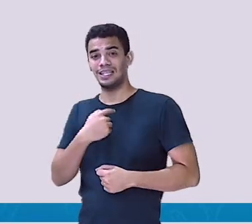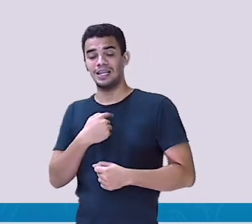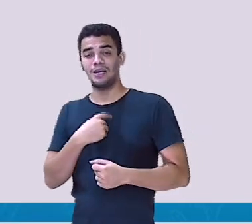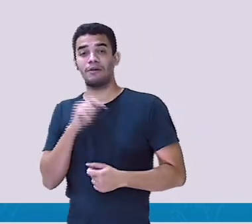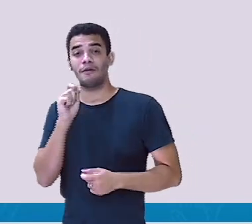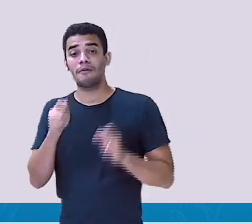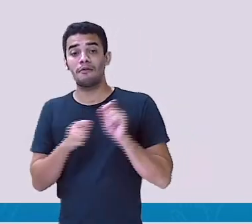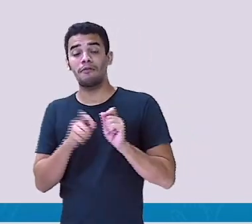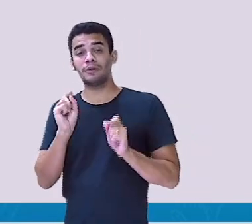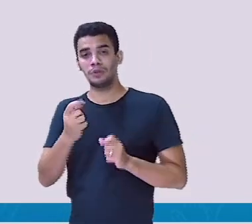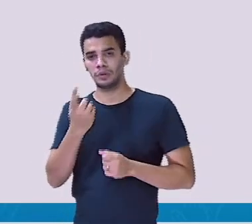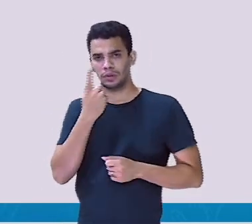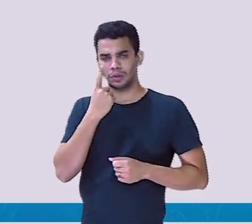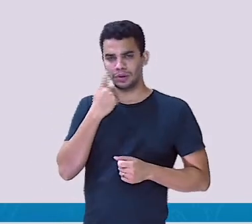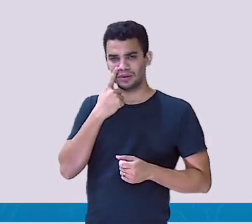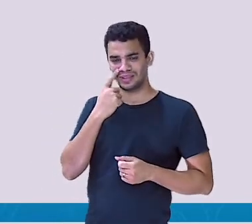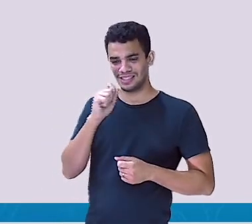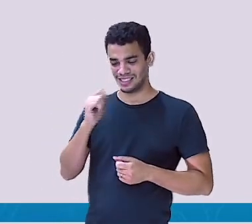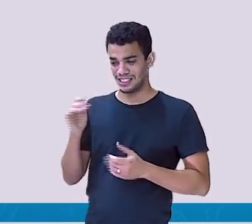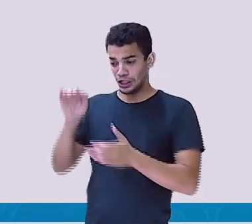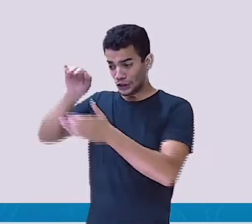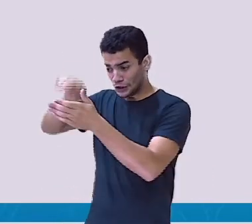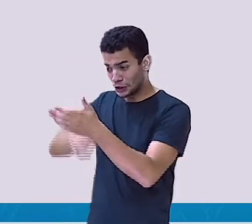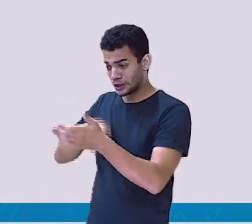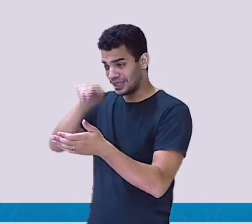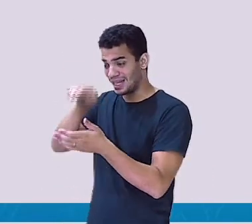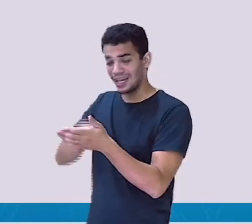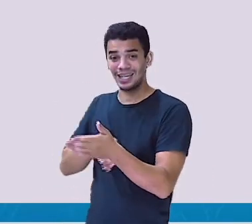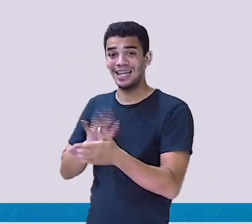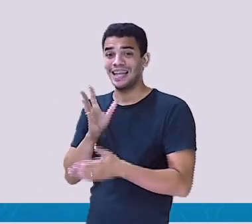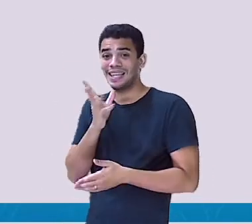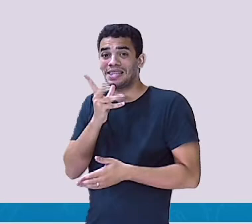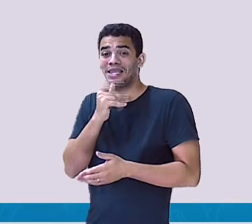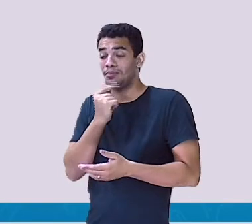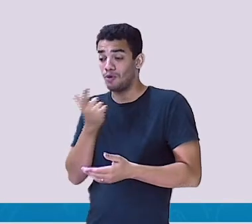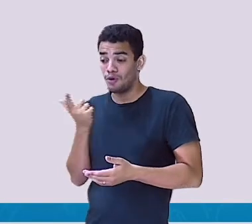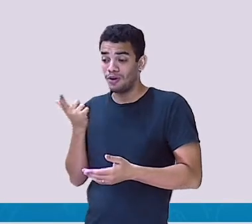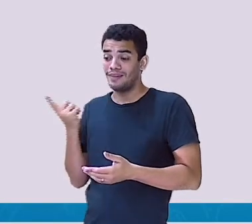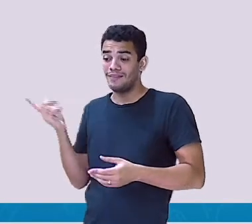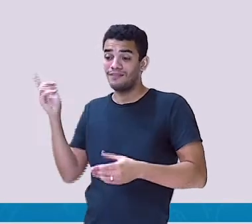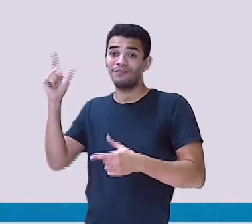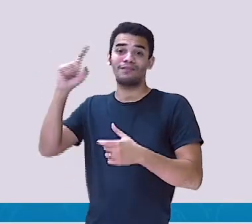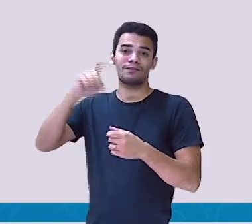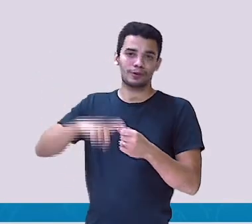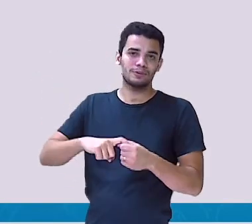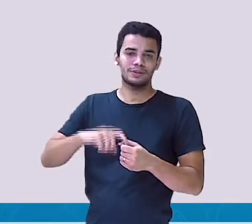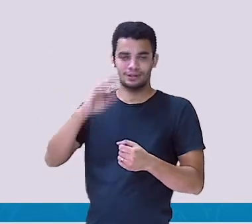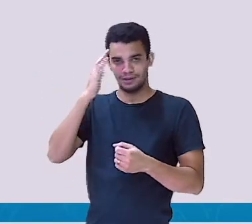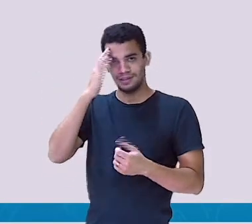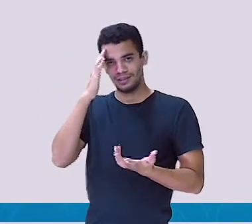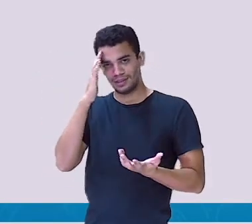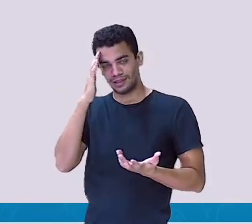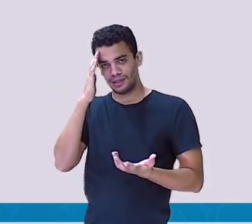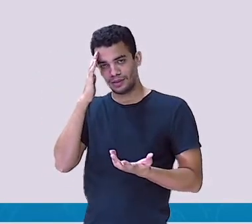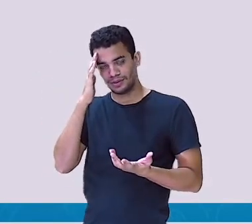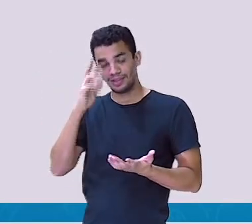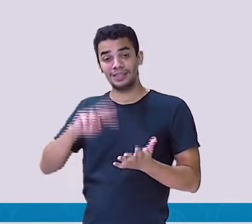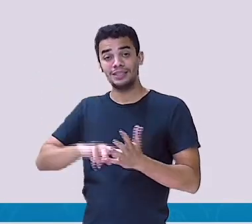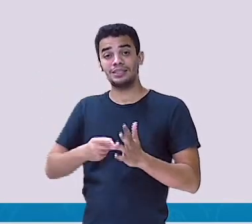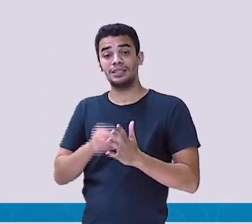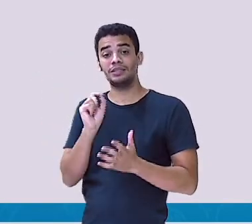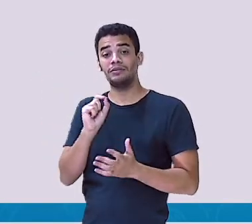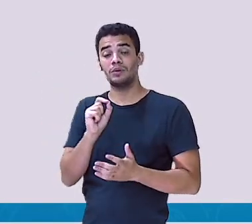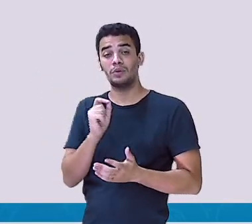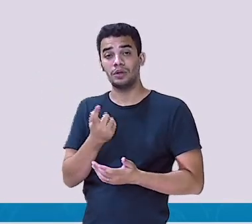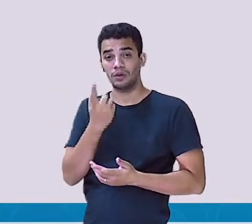de anos para formar novamente. Então, nós não poderemos usar esses recursos novamente. O petróleo